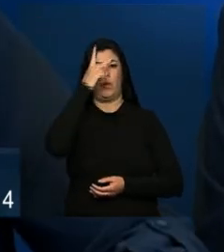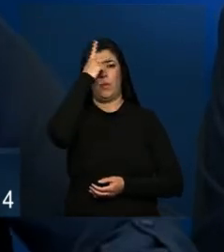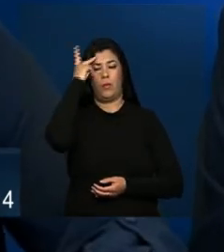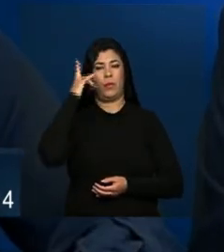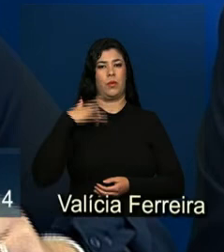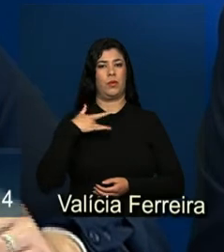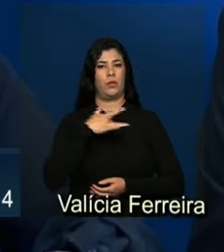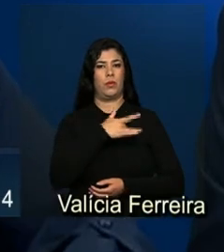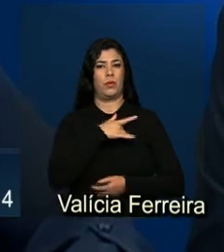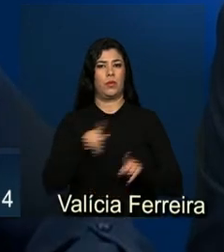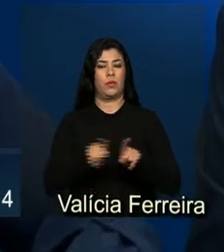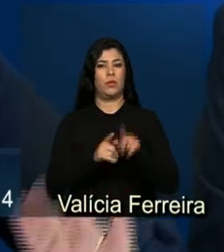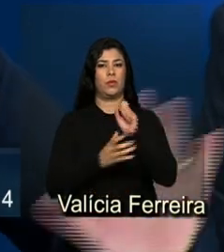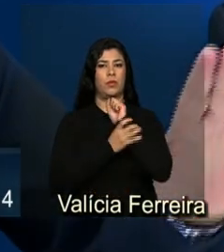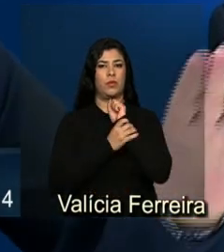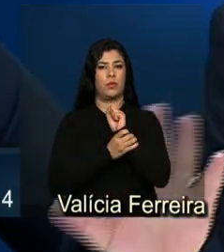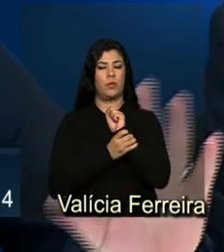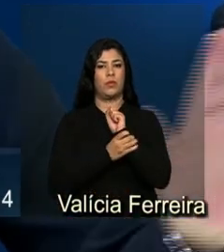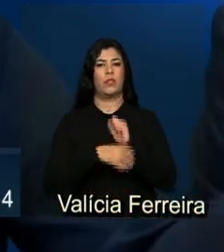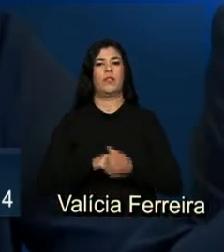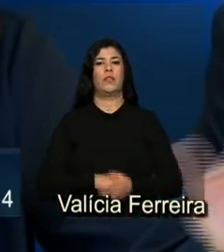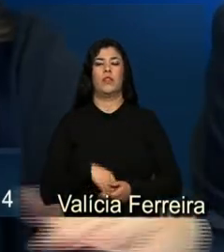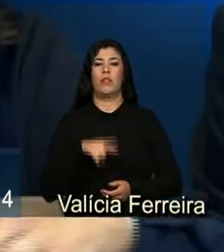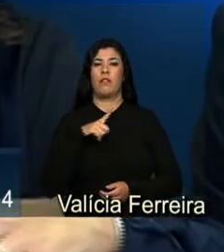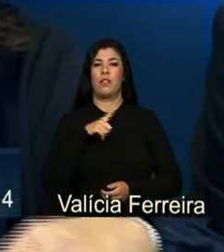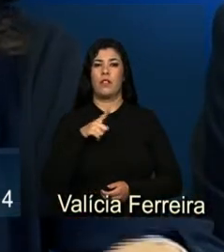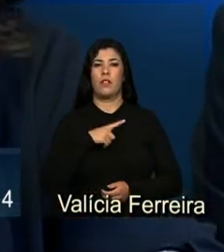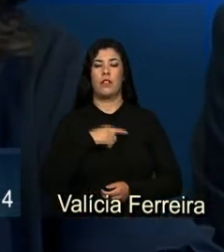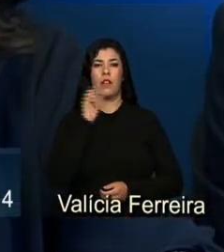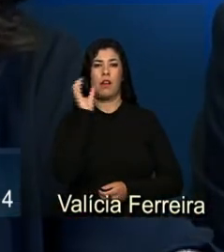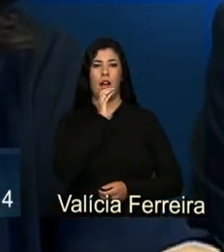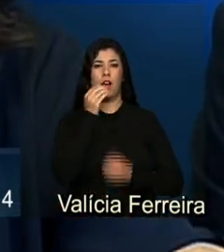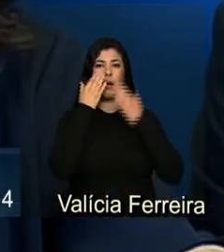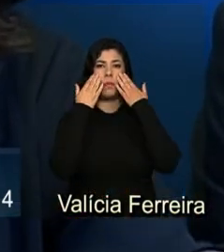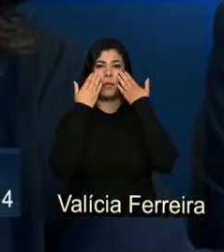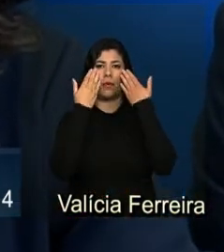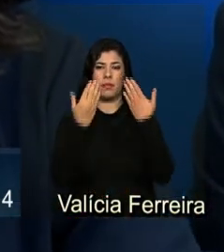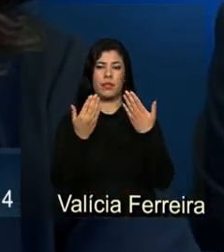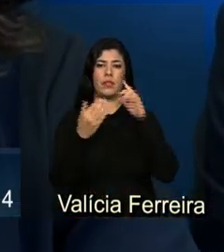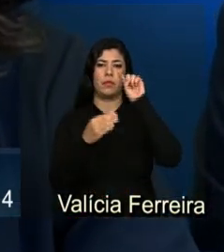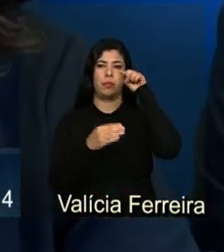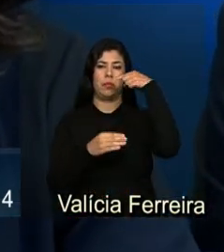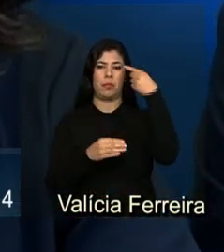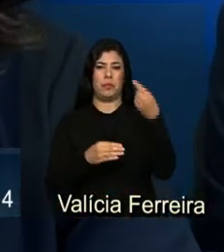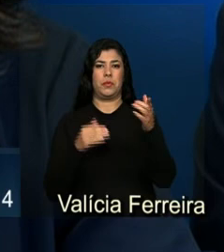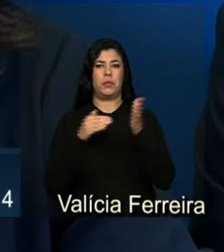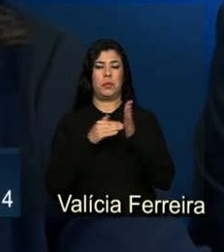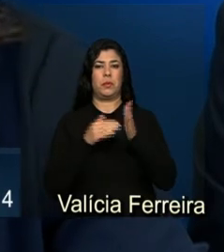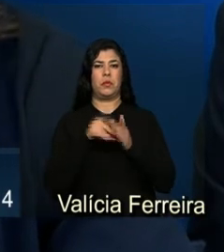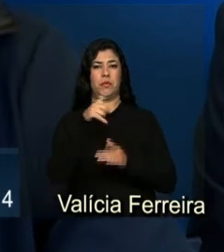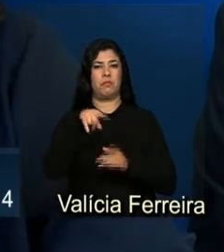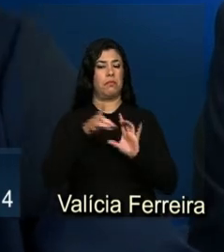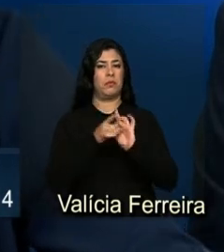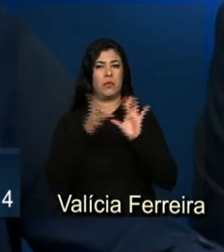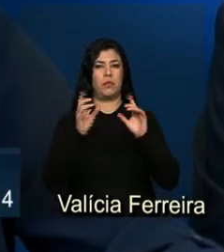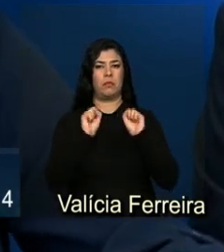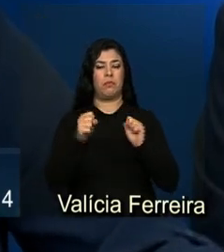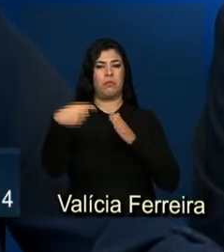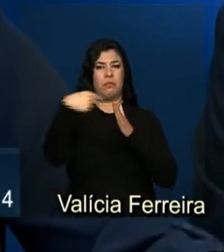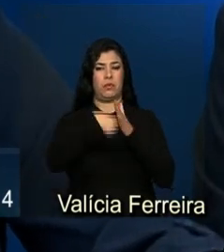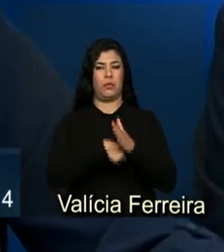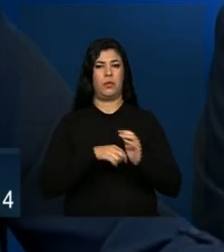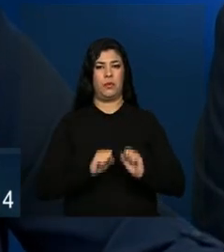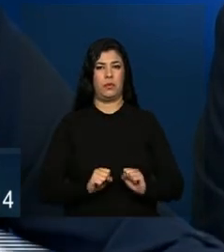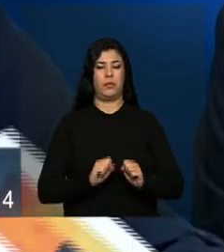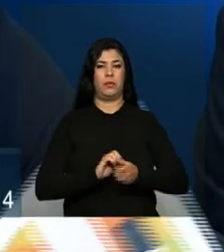consumidores eu vou tentar ser rápida aqui na apresentação depois estarei disponível disponível